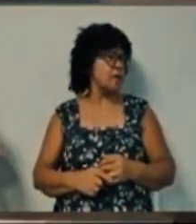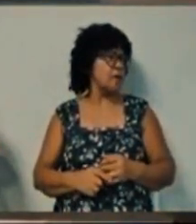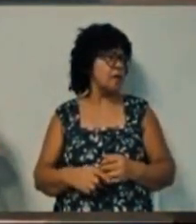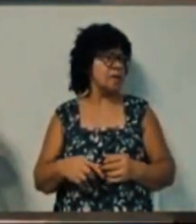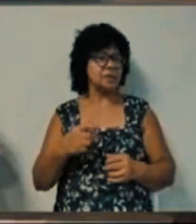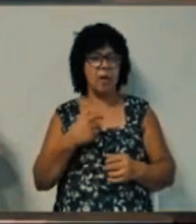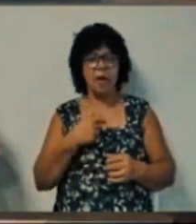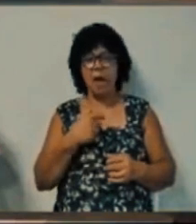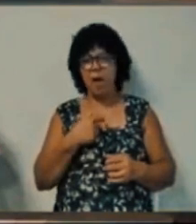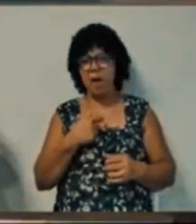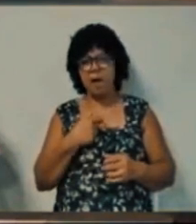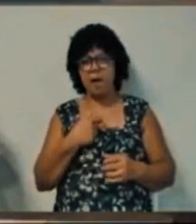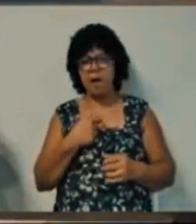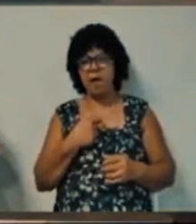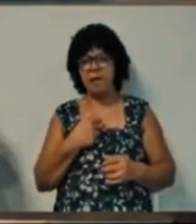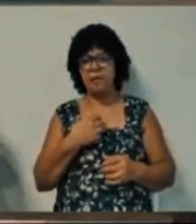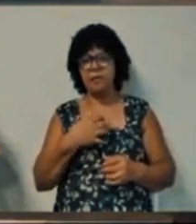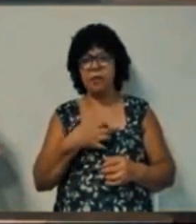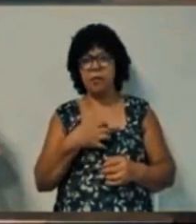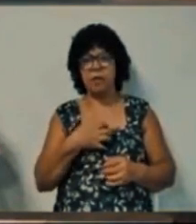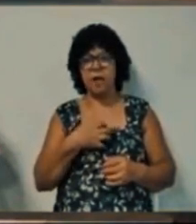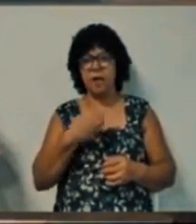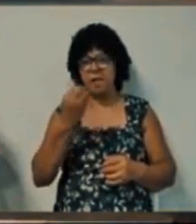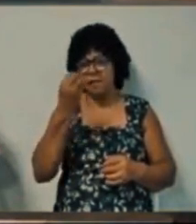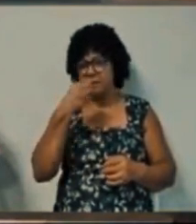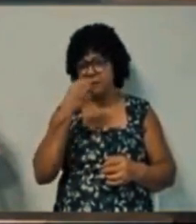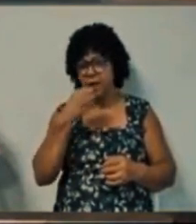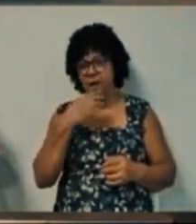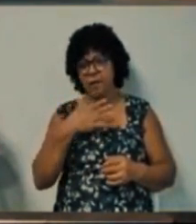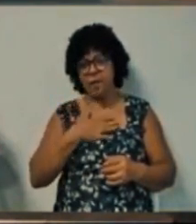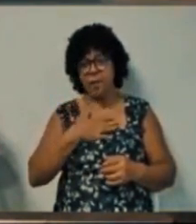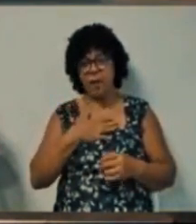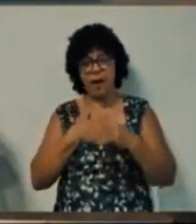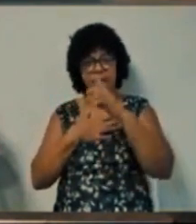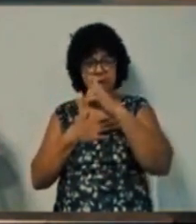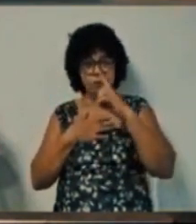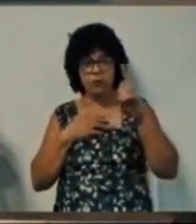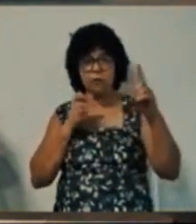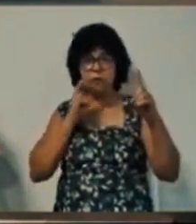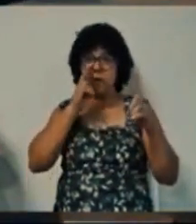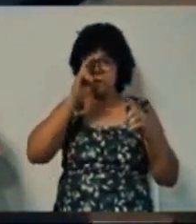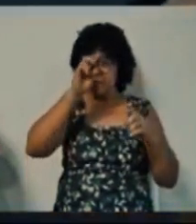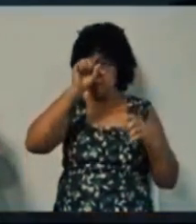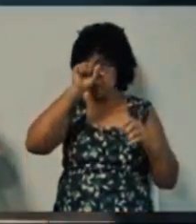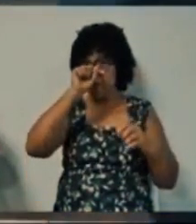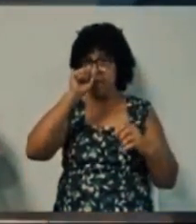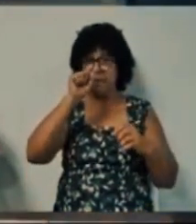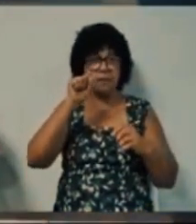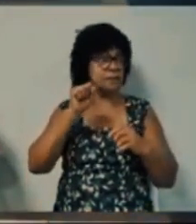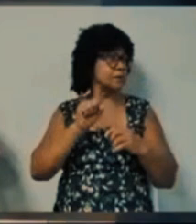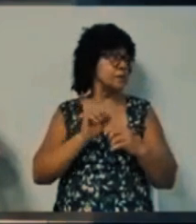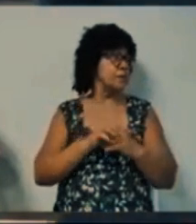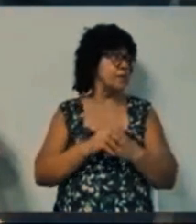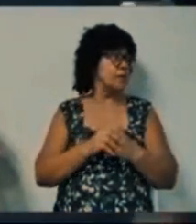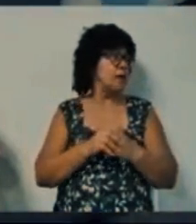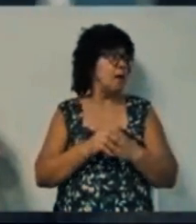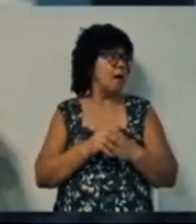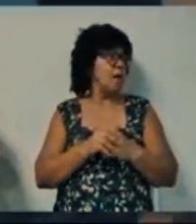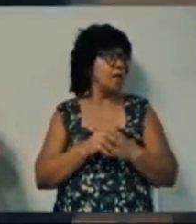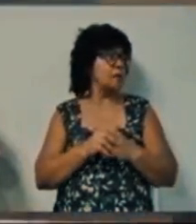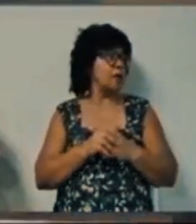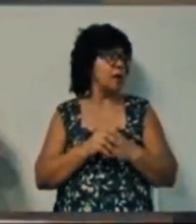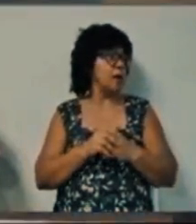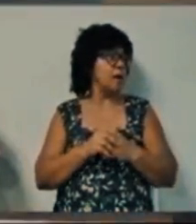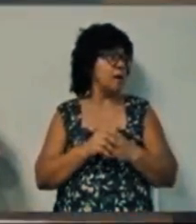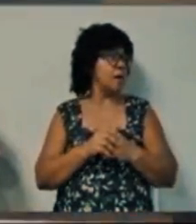toneladas, mas eu sou o guarda que com um apito digo para, e aquela carreta de 30 toneladas para. Isso é